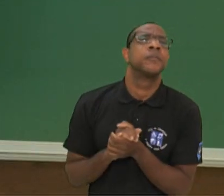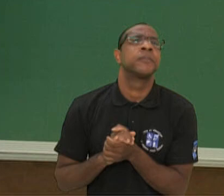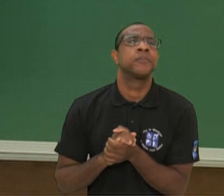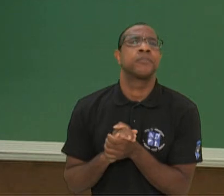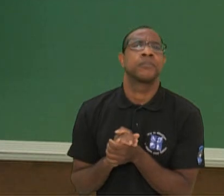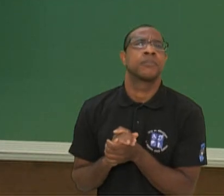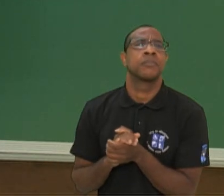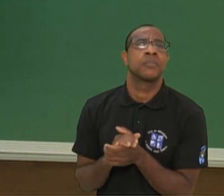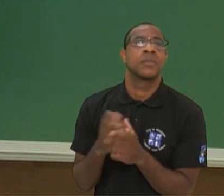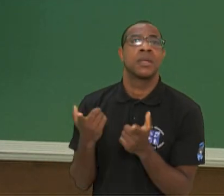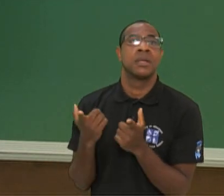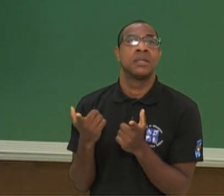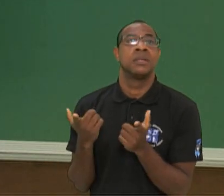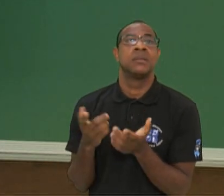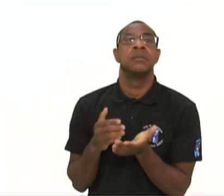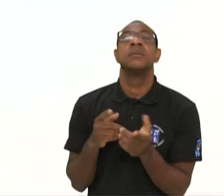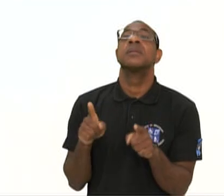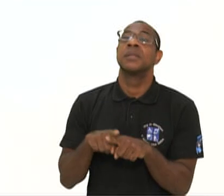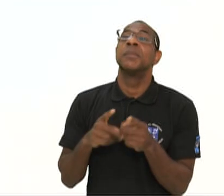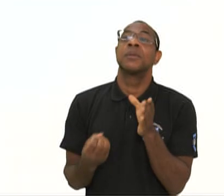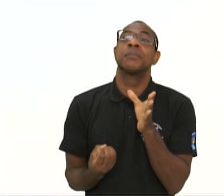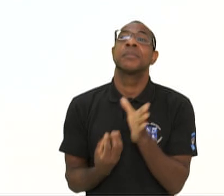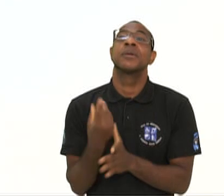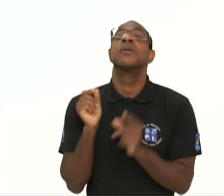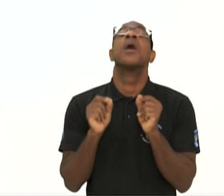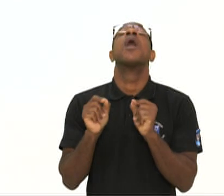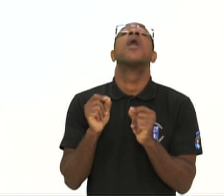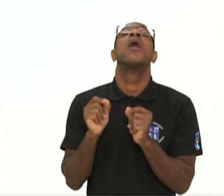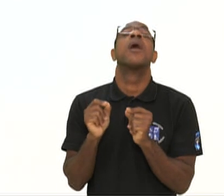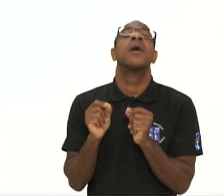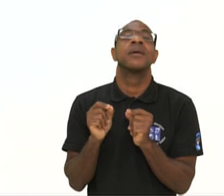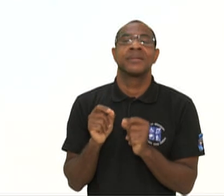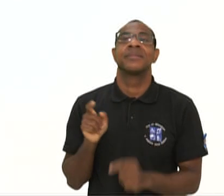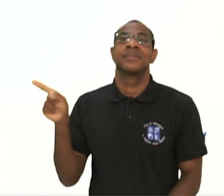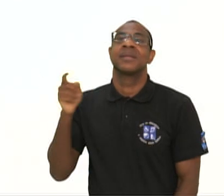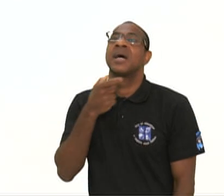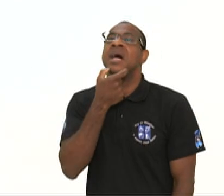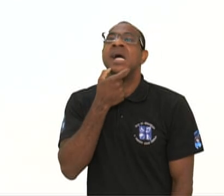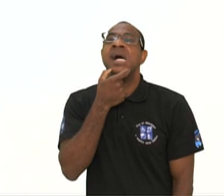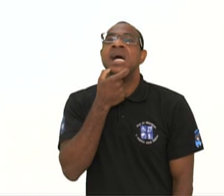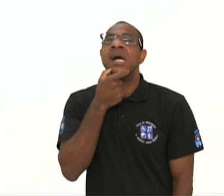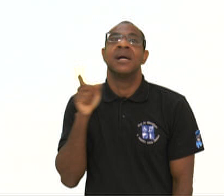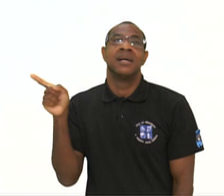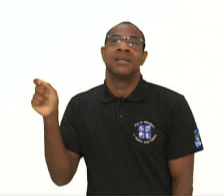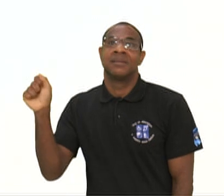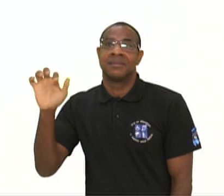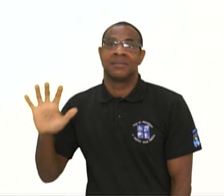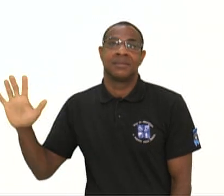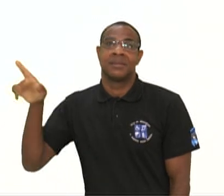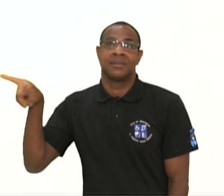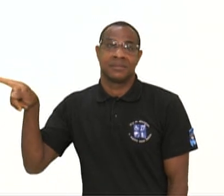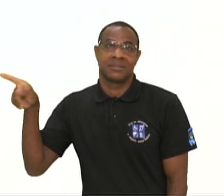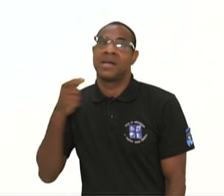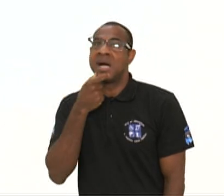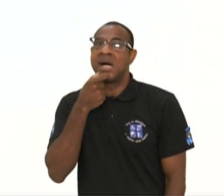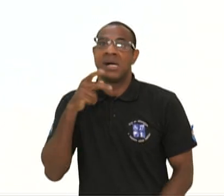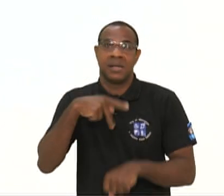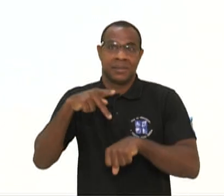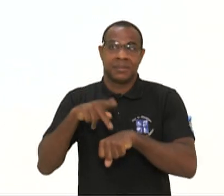mesa, o tênis de campo ele também se originalizou lá na Inglaterra no século XIX.